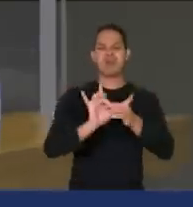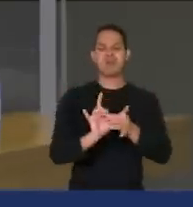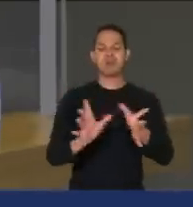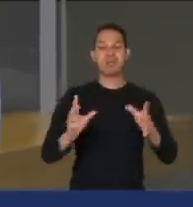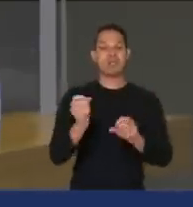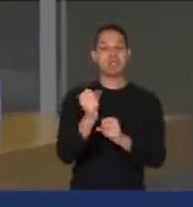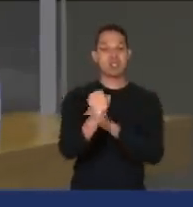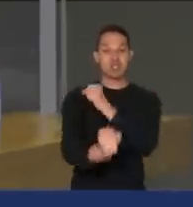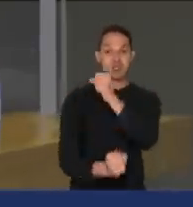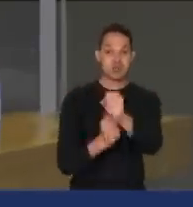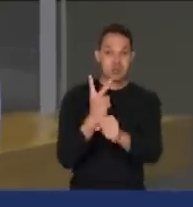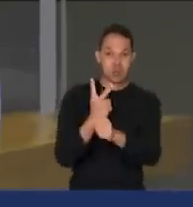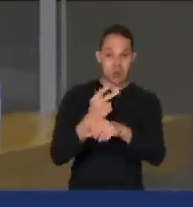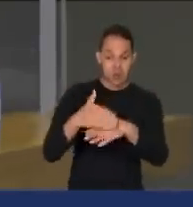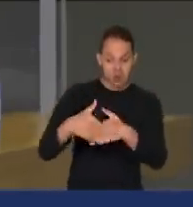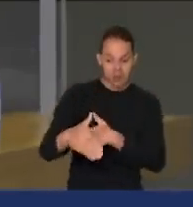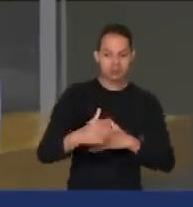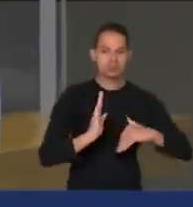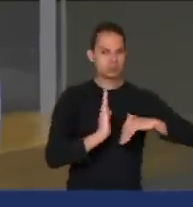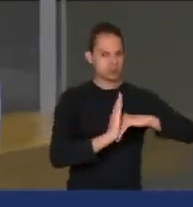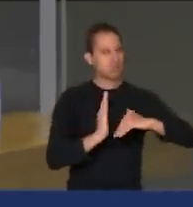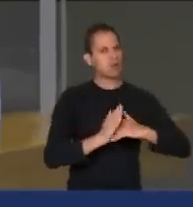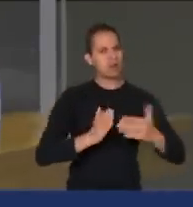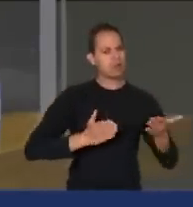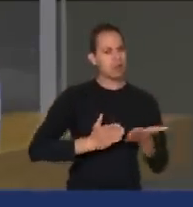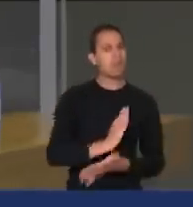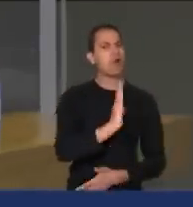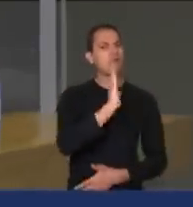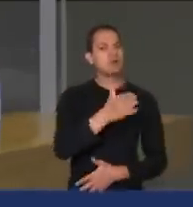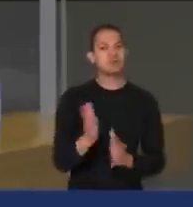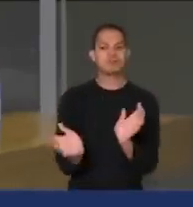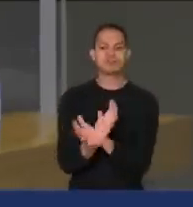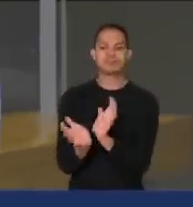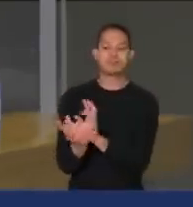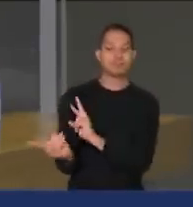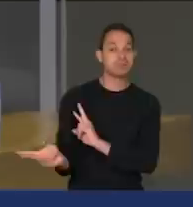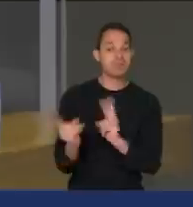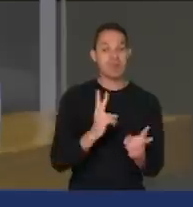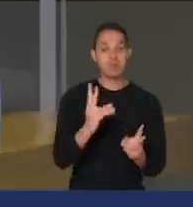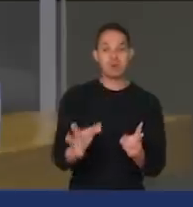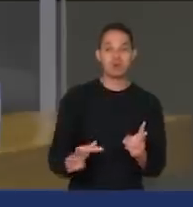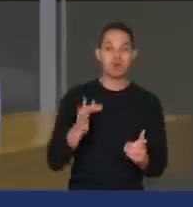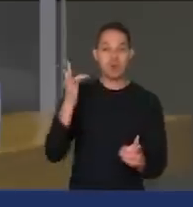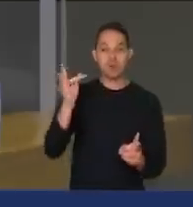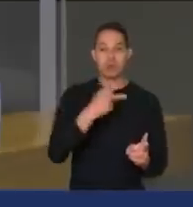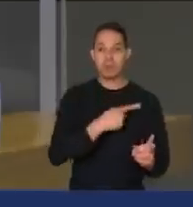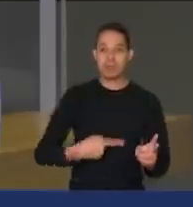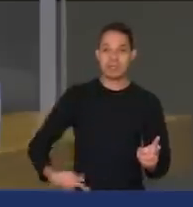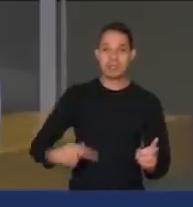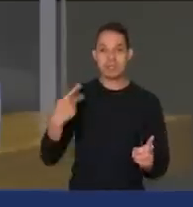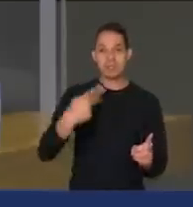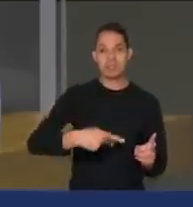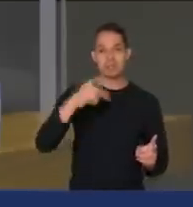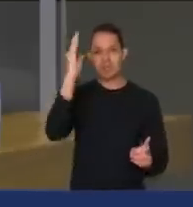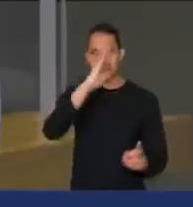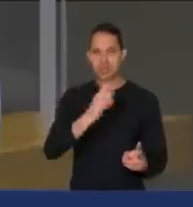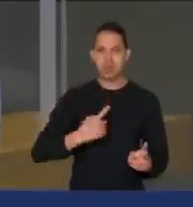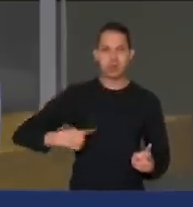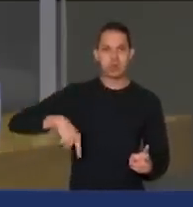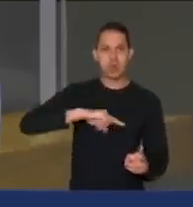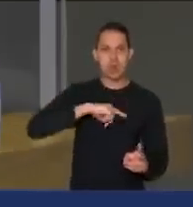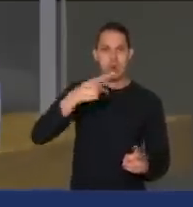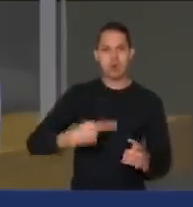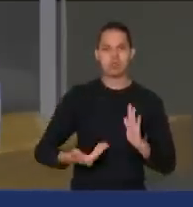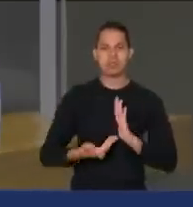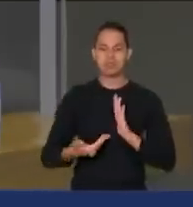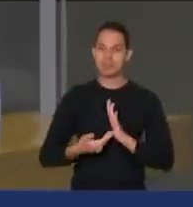2 anos passado pelo Senado da República para a equipe de transição, para o futuro presidente da República, e que nós, na Câmara dos Deputados, devemos